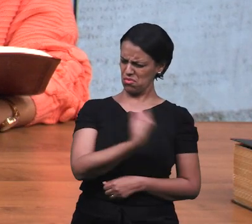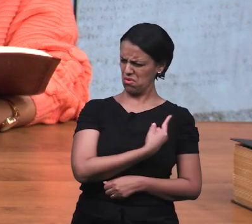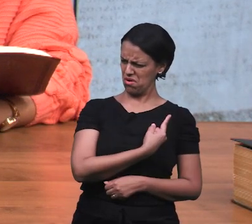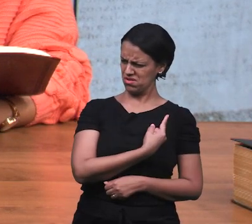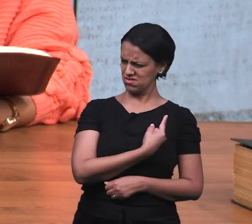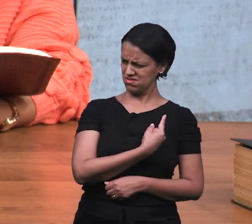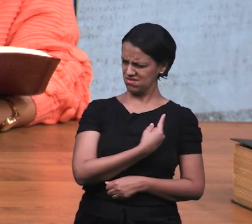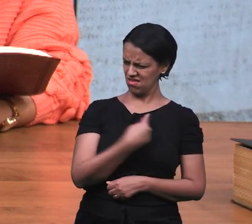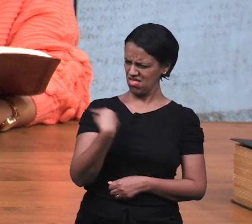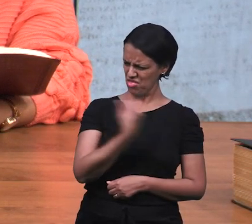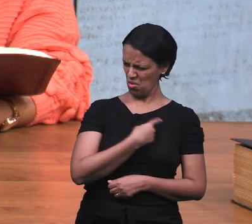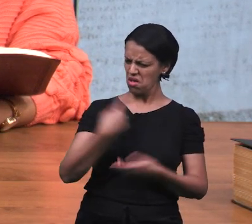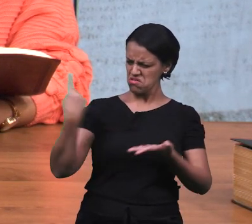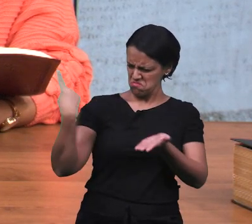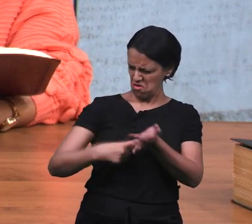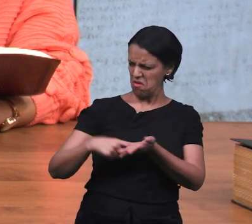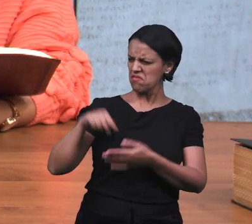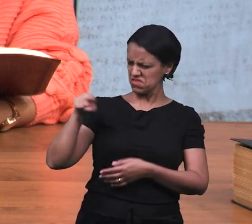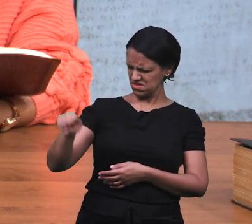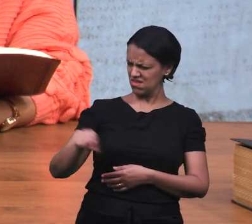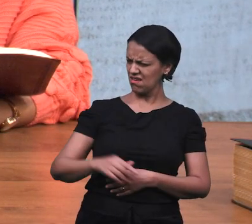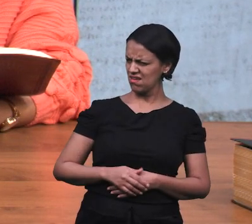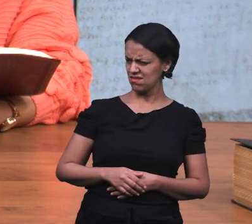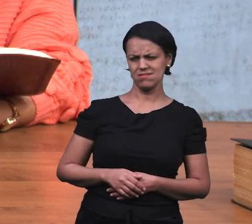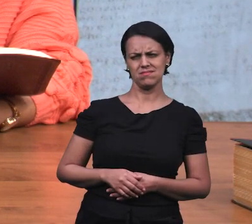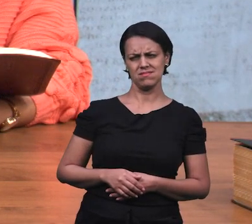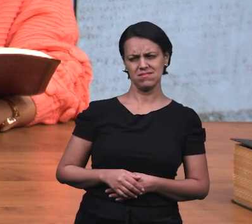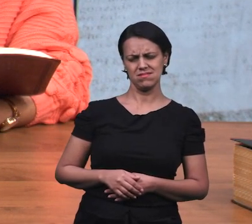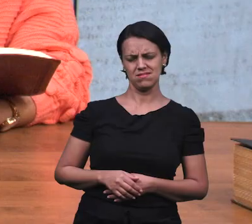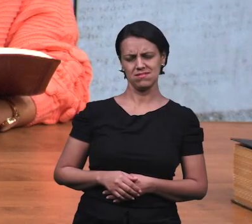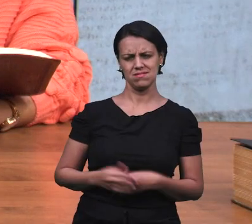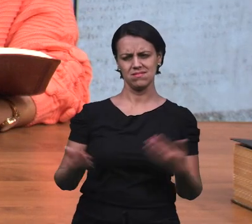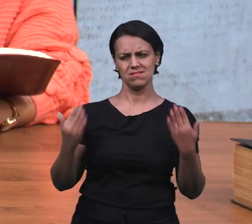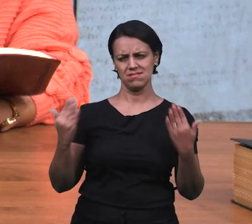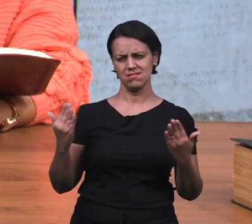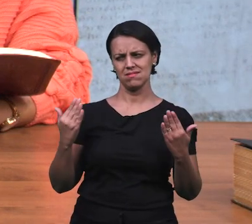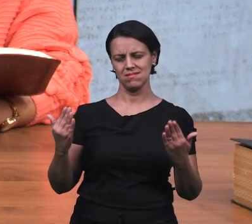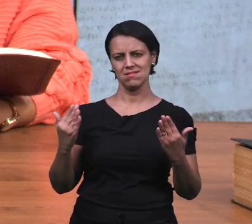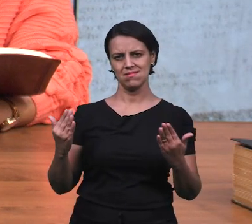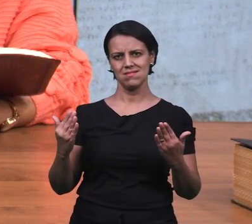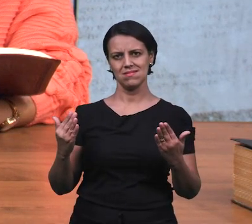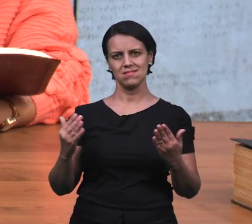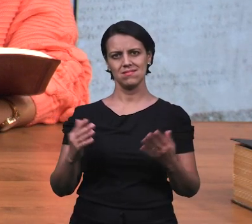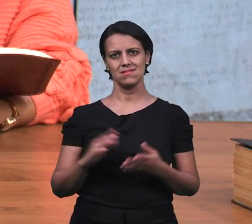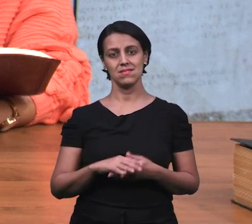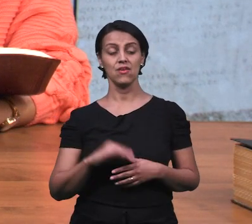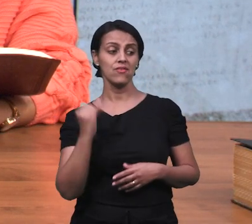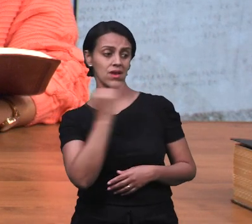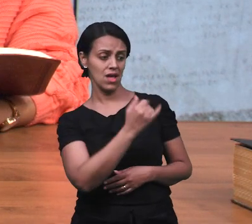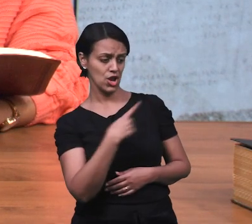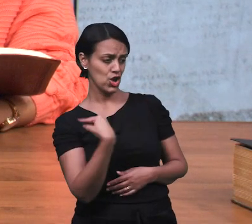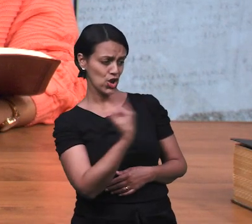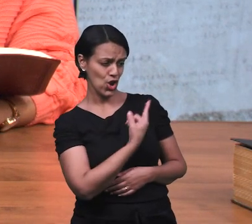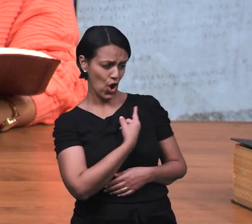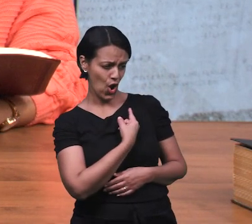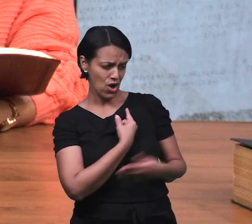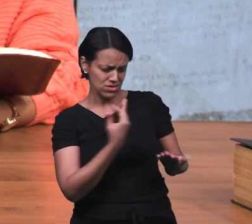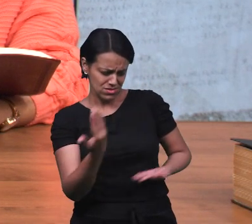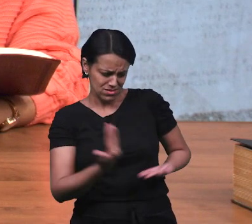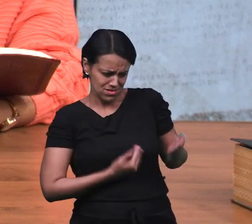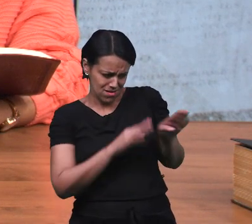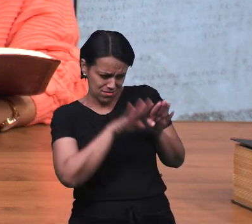concerto convosco? Então disseram a Josué: nós somos teus servos. E